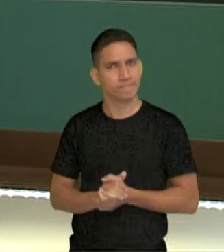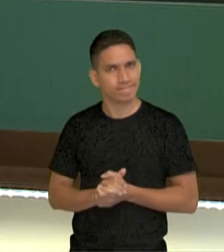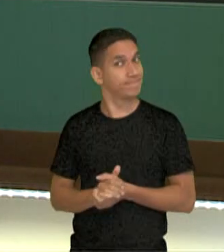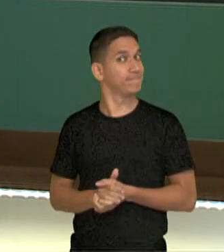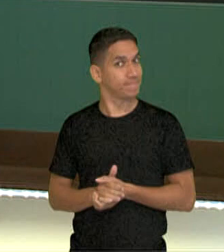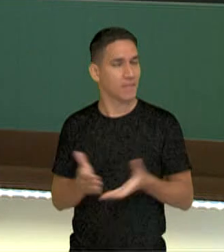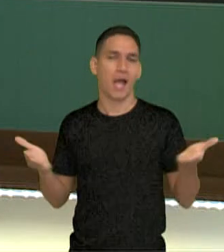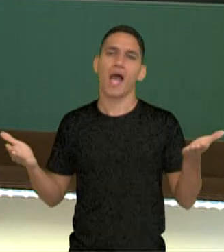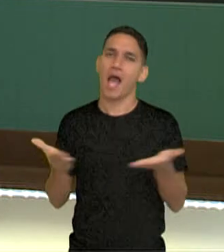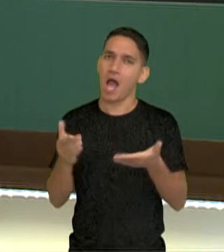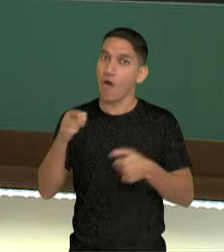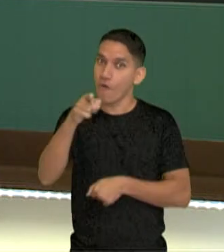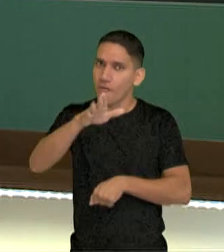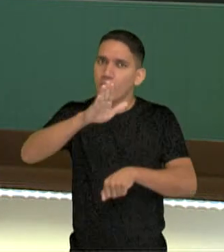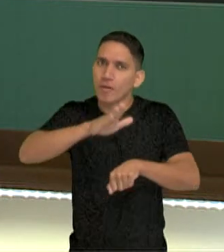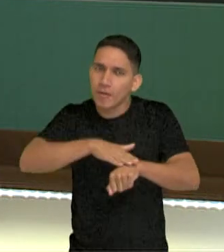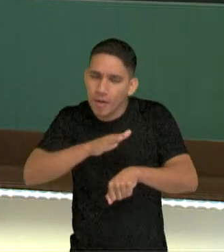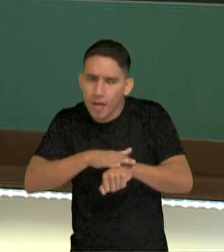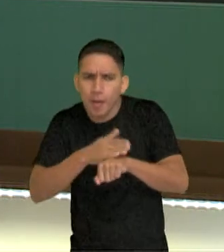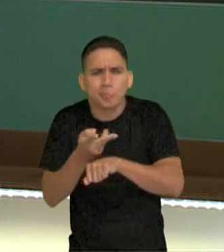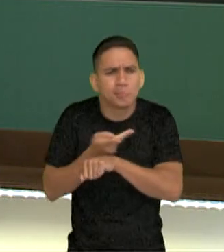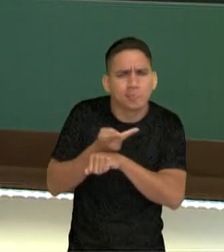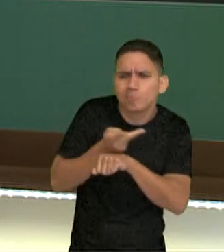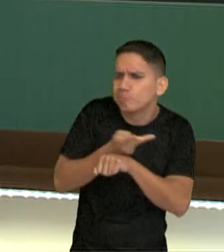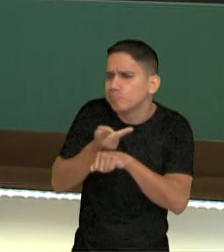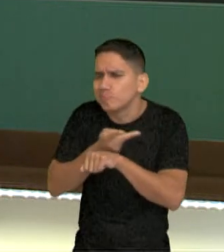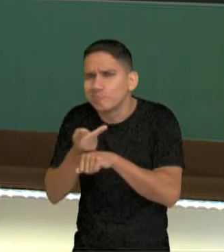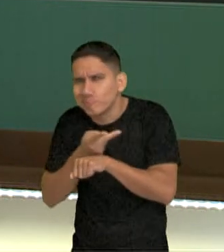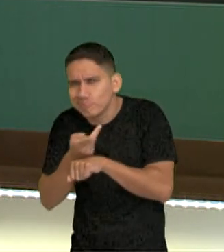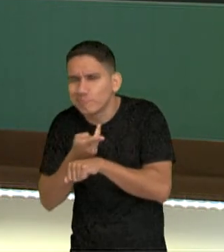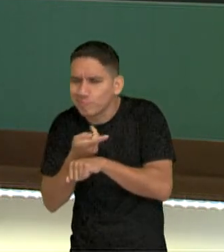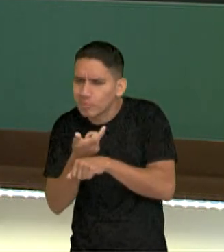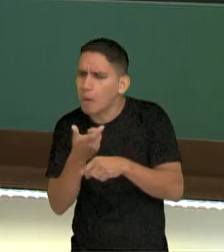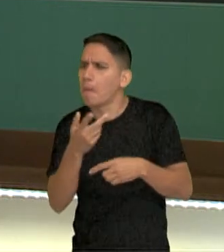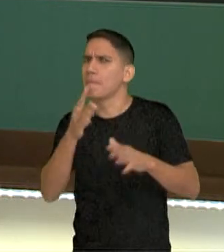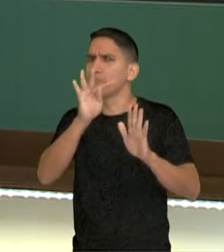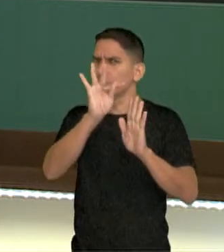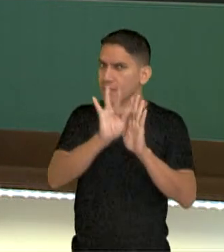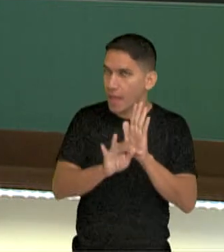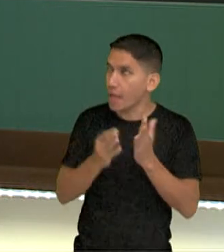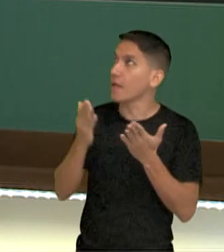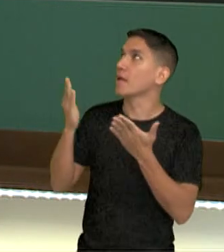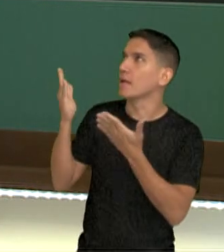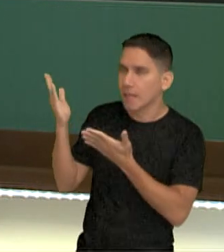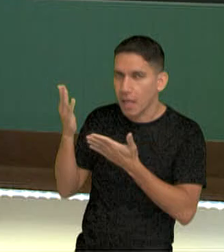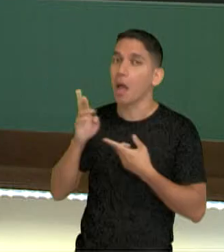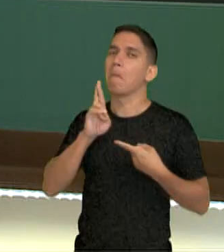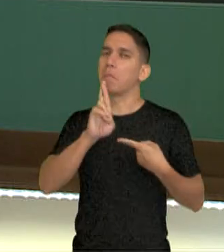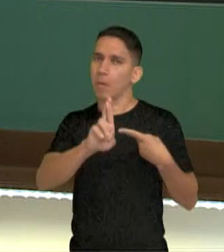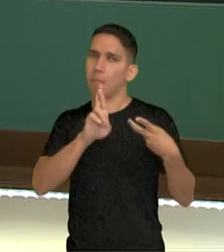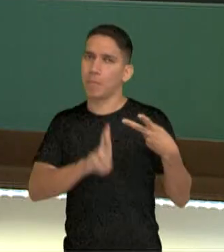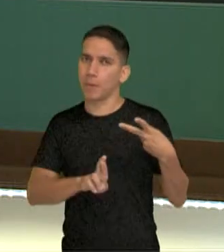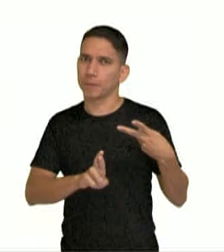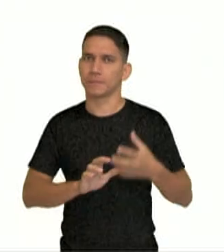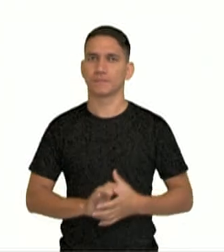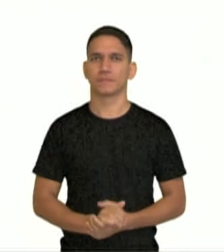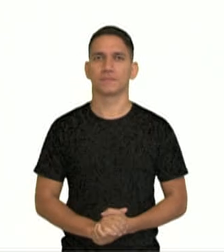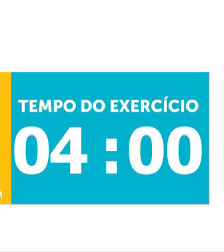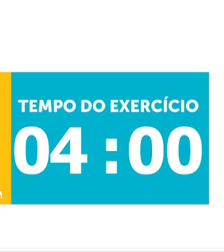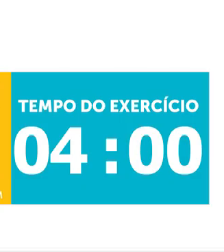Agora você vai fazer a leitura dessa partezinha aqui do texto para responder as questões.